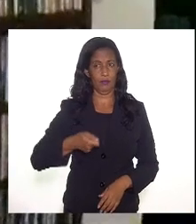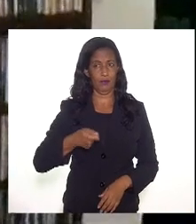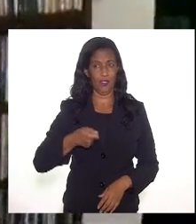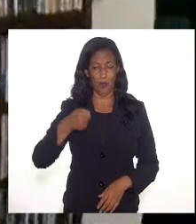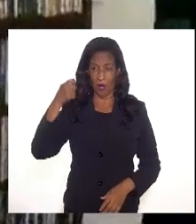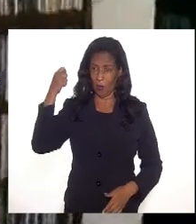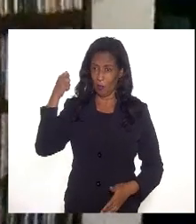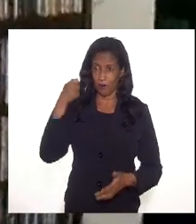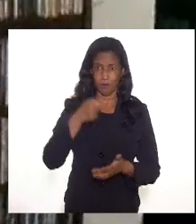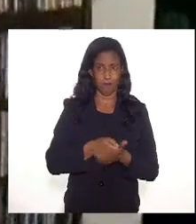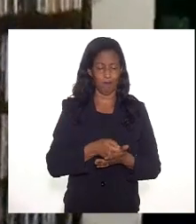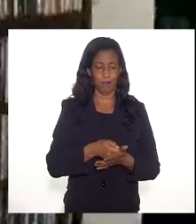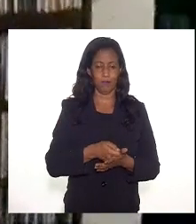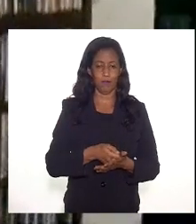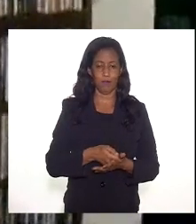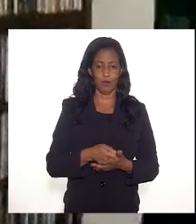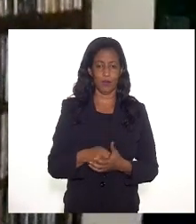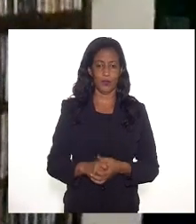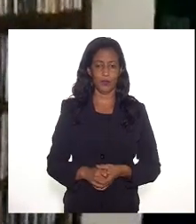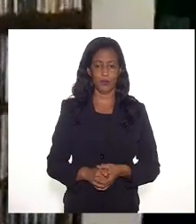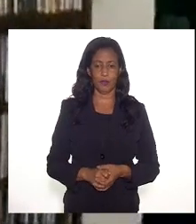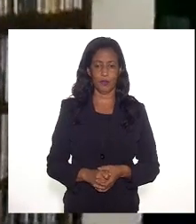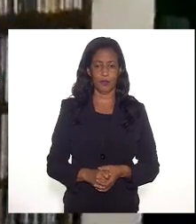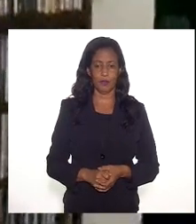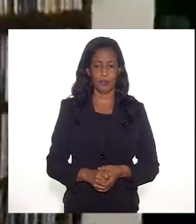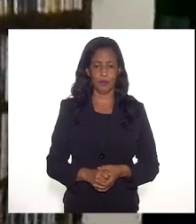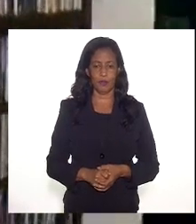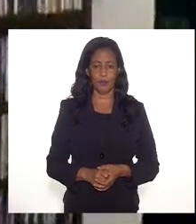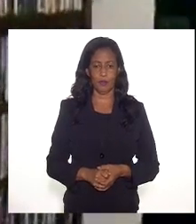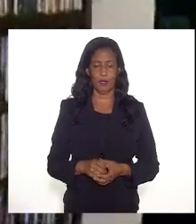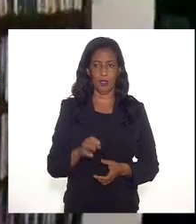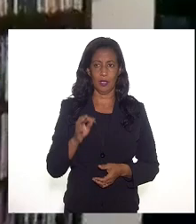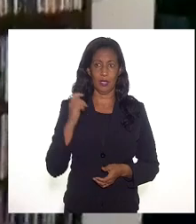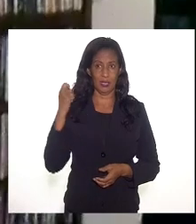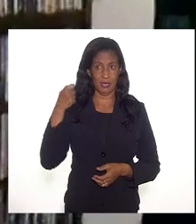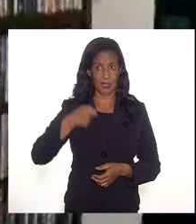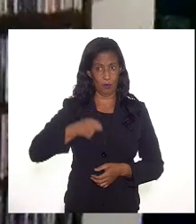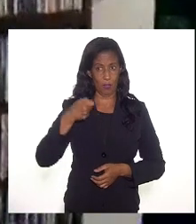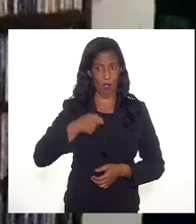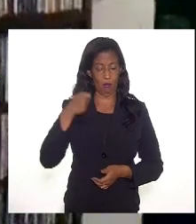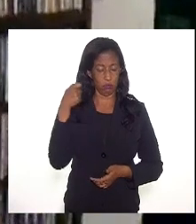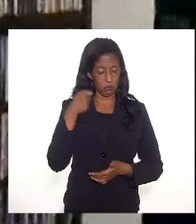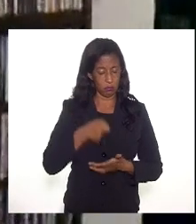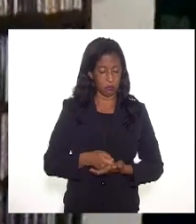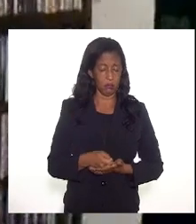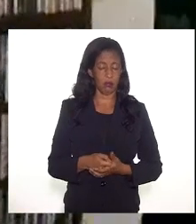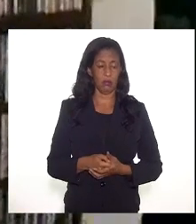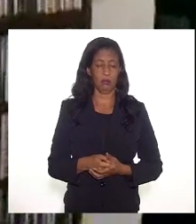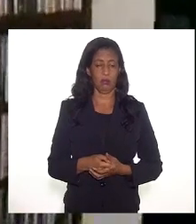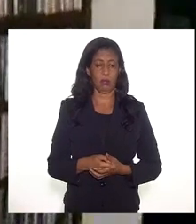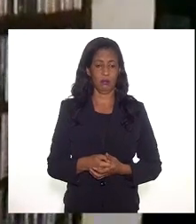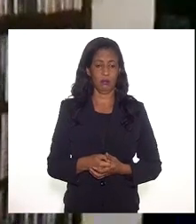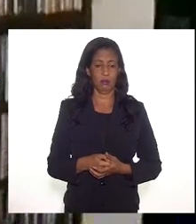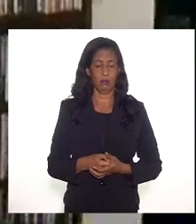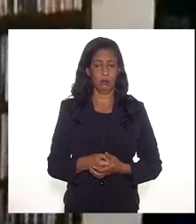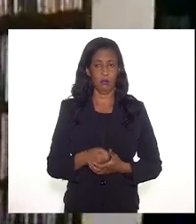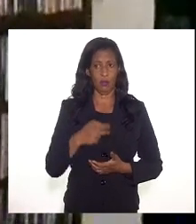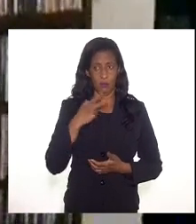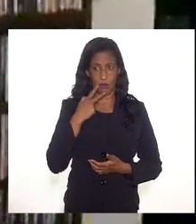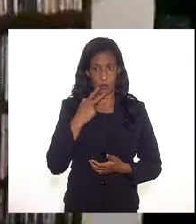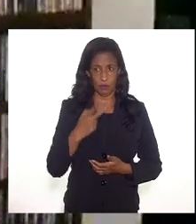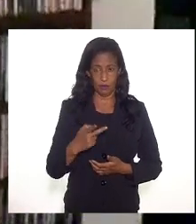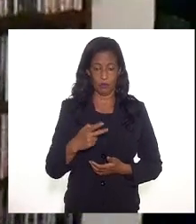taxativo o tribunal foi taxativo ao afirmar